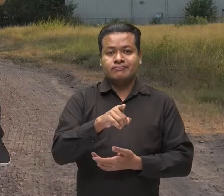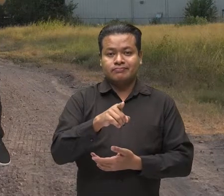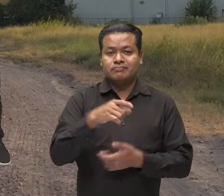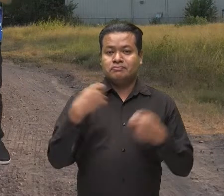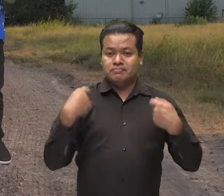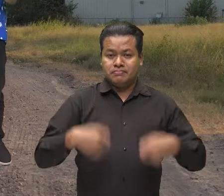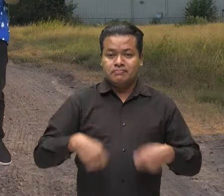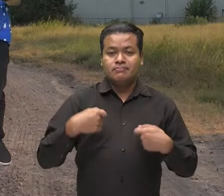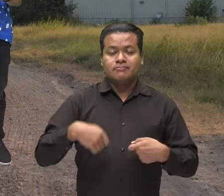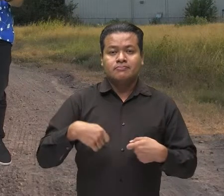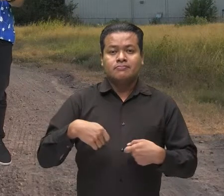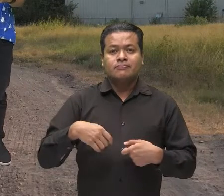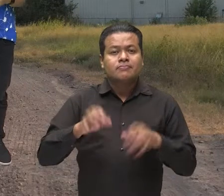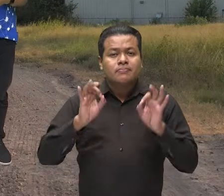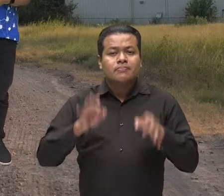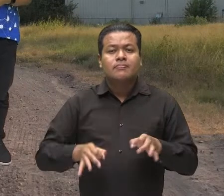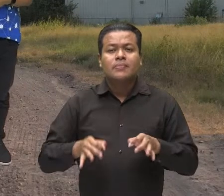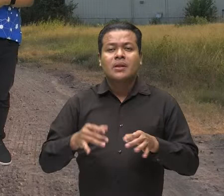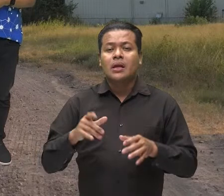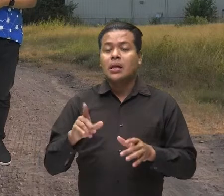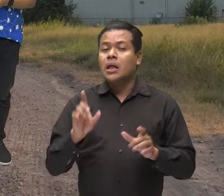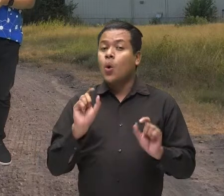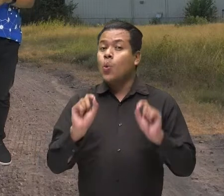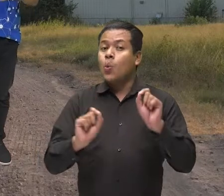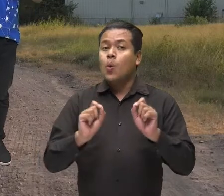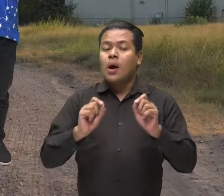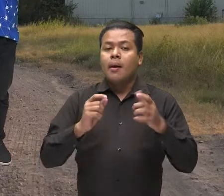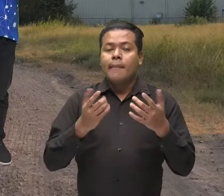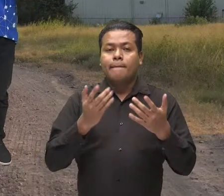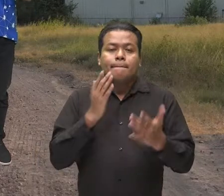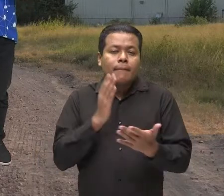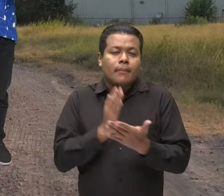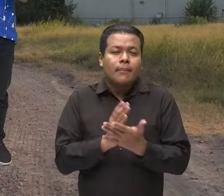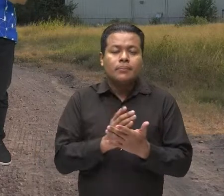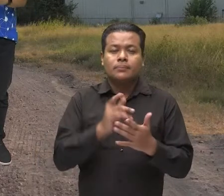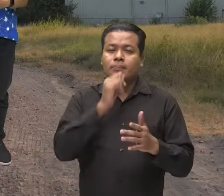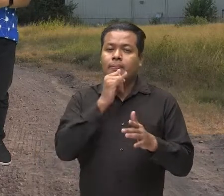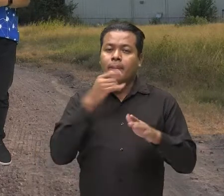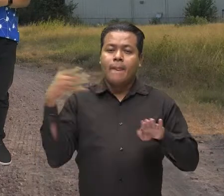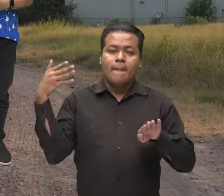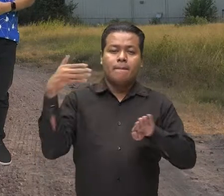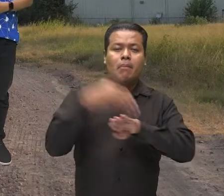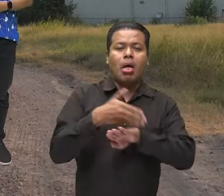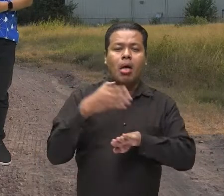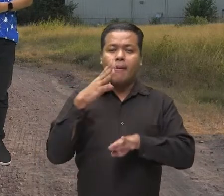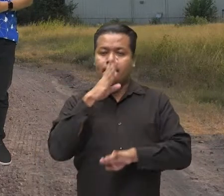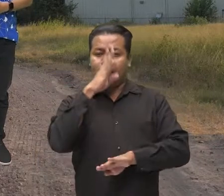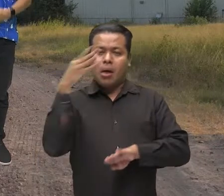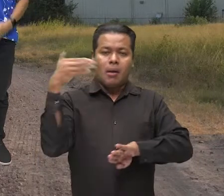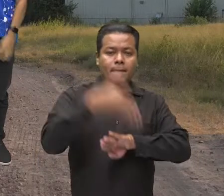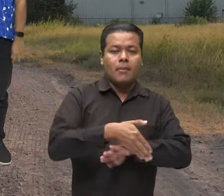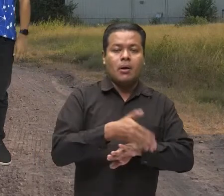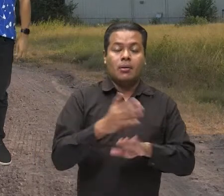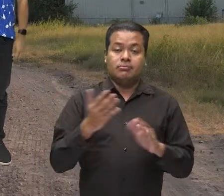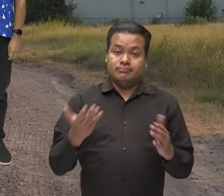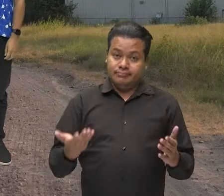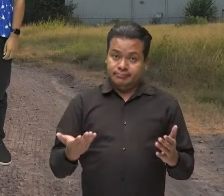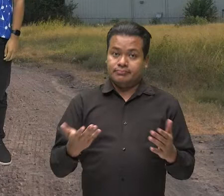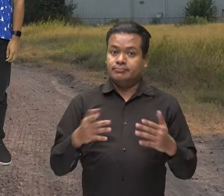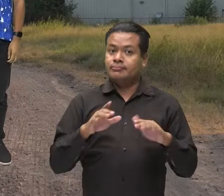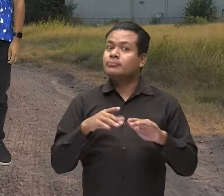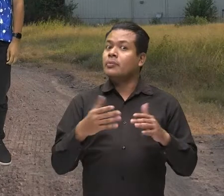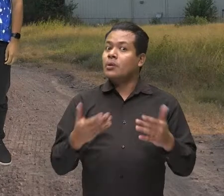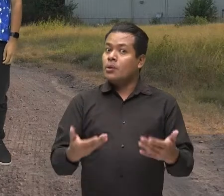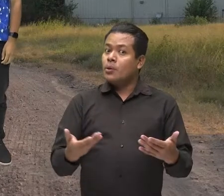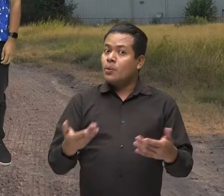aí, justamente para tentar inibir certos países, né, de entrarem ali em conflito sobre determinado assunto. O que a gente